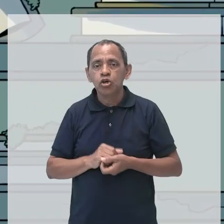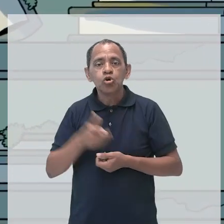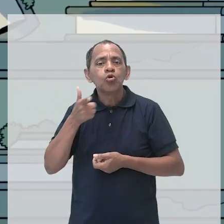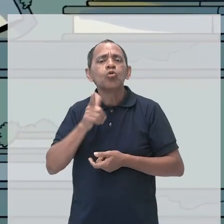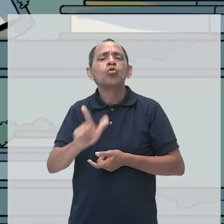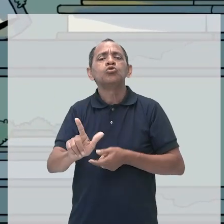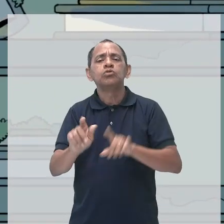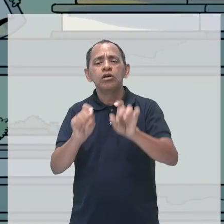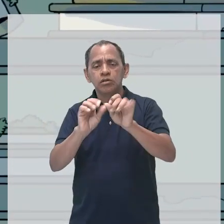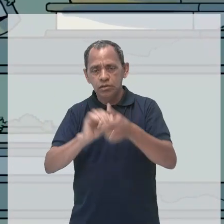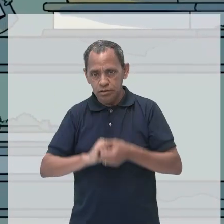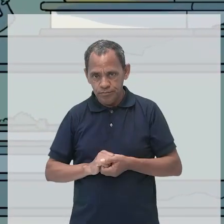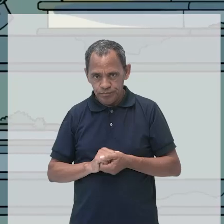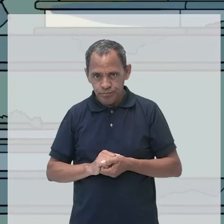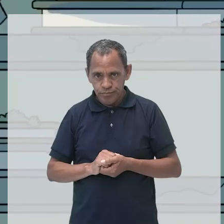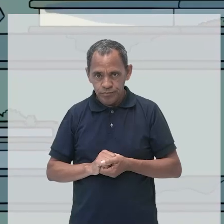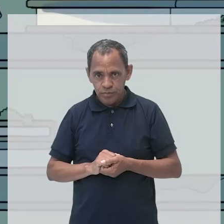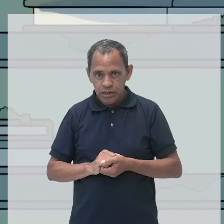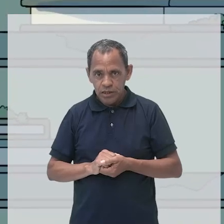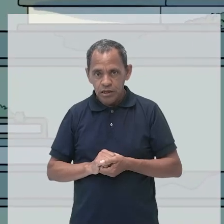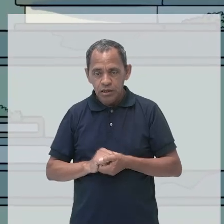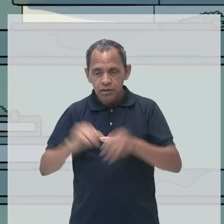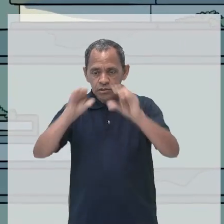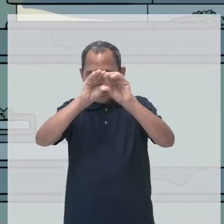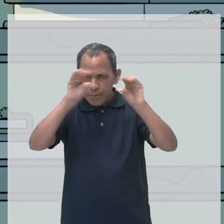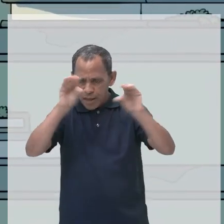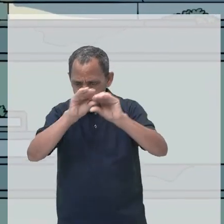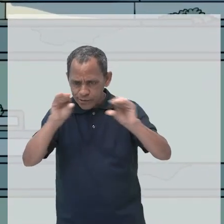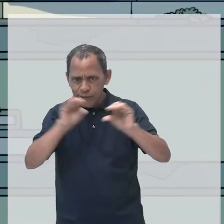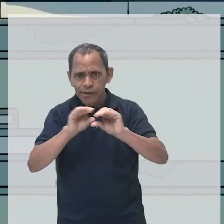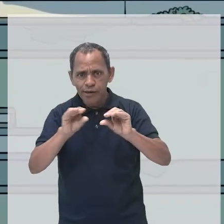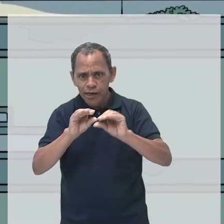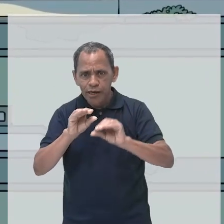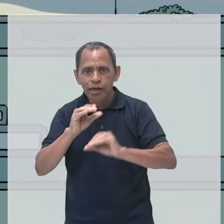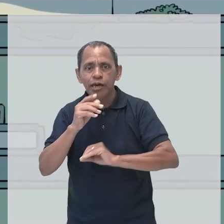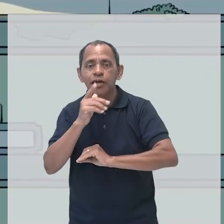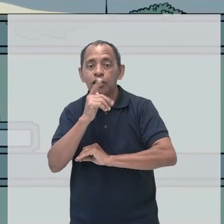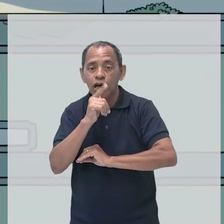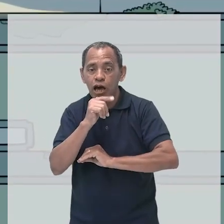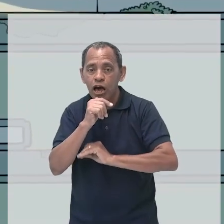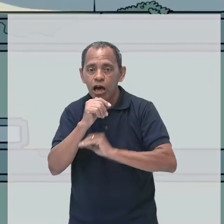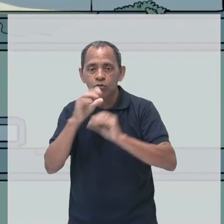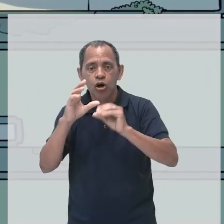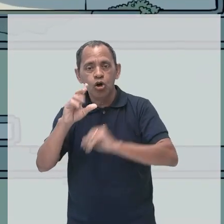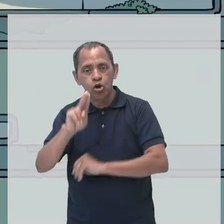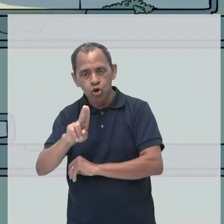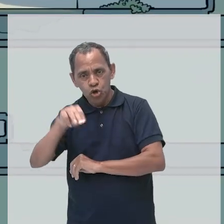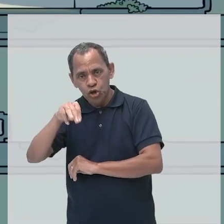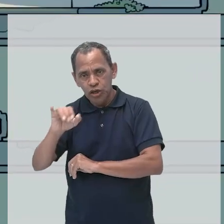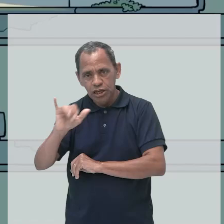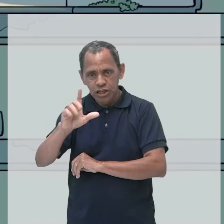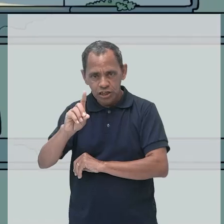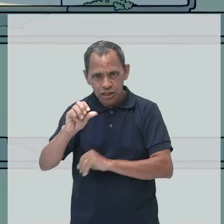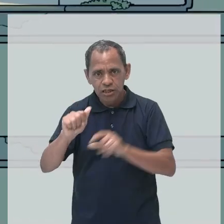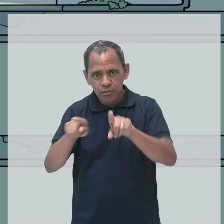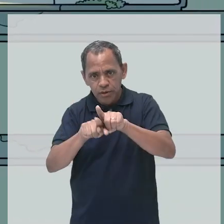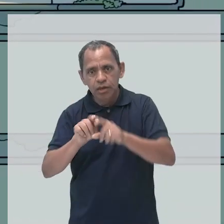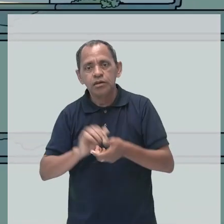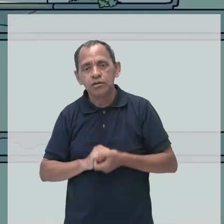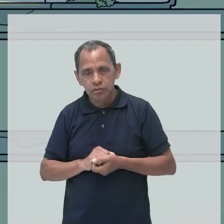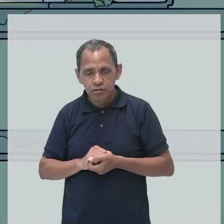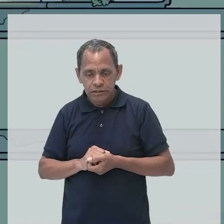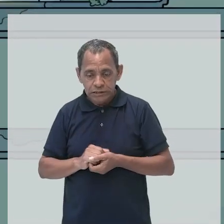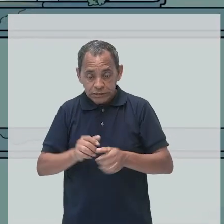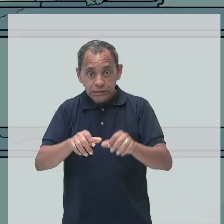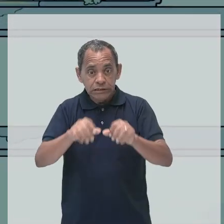de sombras. Nas prateleiras úmidas, os livros se encapavam de mofo. Carunchavam os lençóis nas